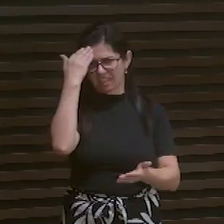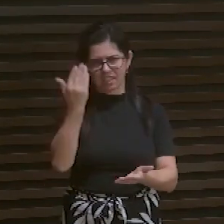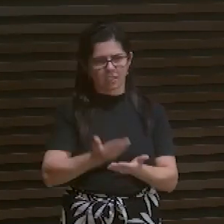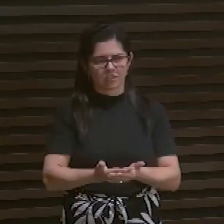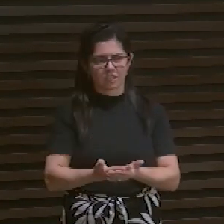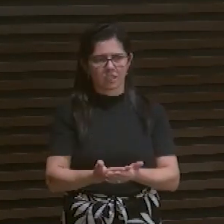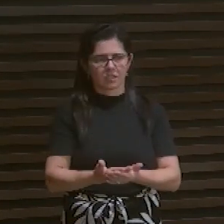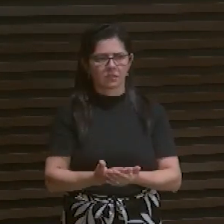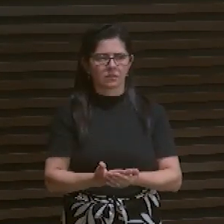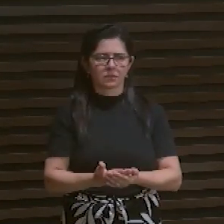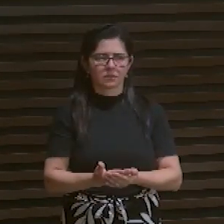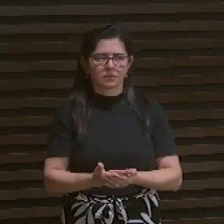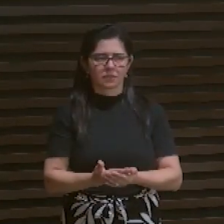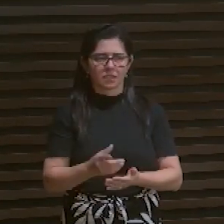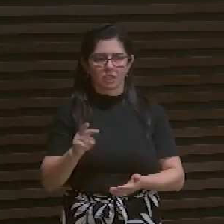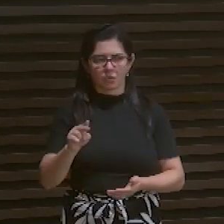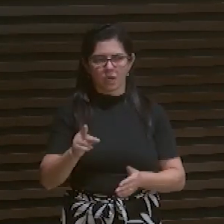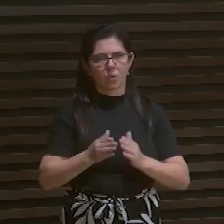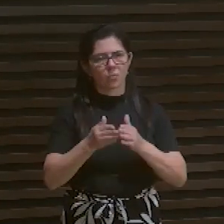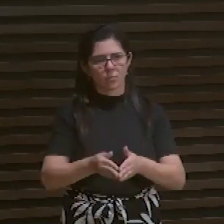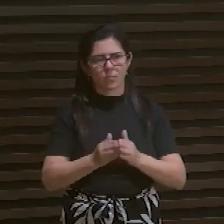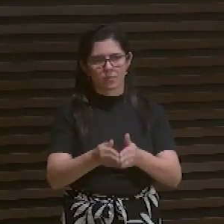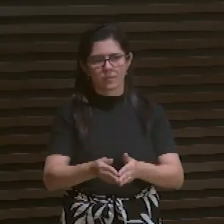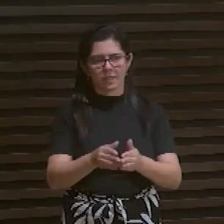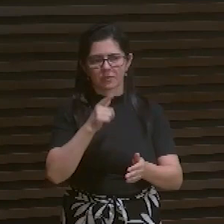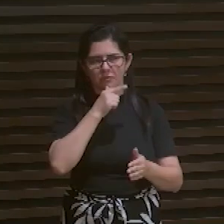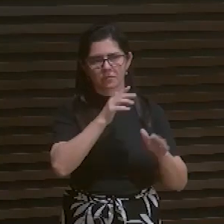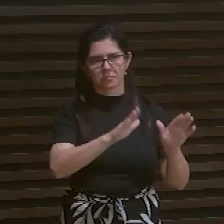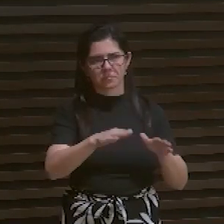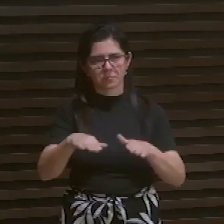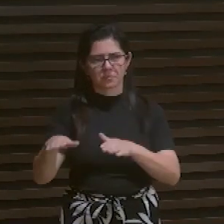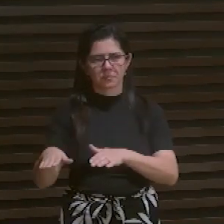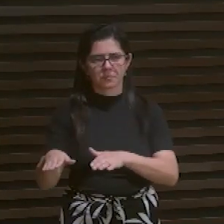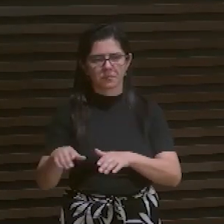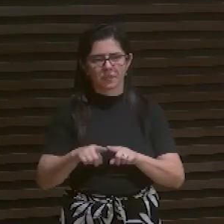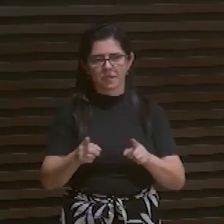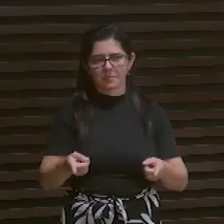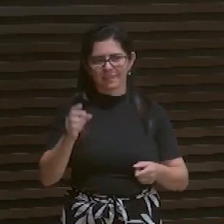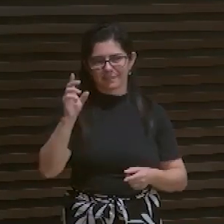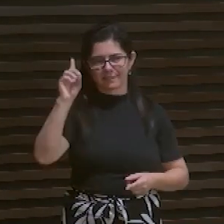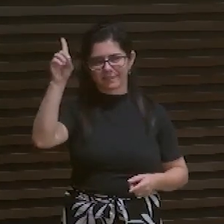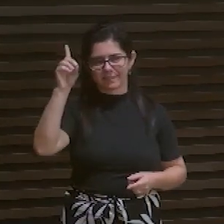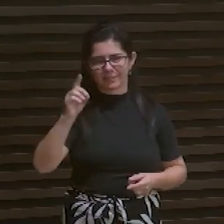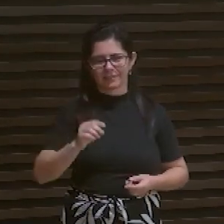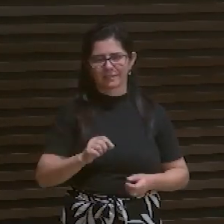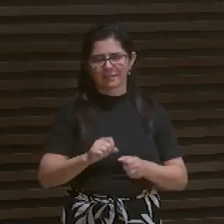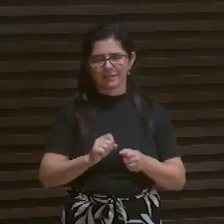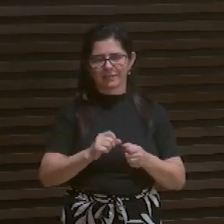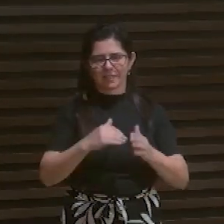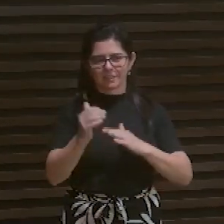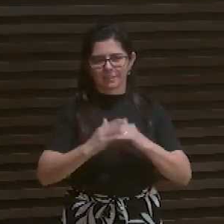Como um barco no meio do mar. Mas graças a Deus porque depende dele. Porque é ele que termina a boa obra que ele começou.